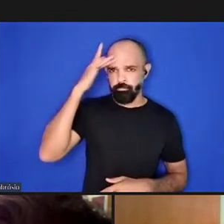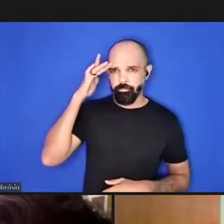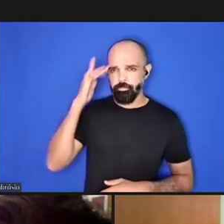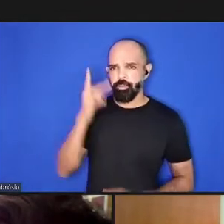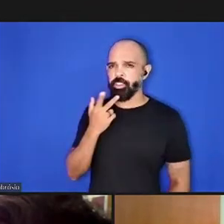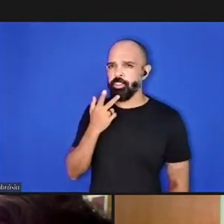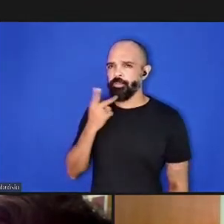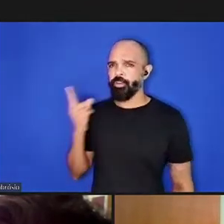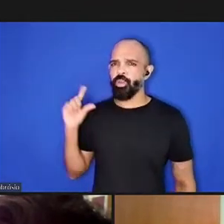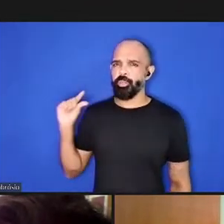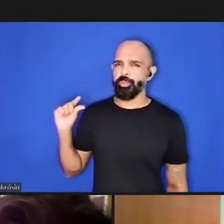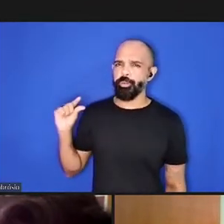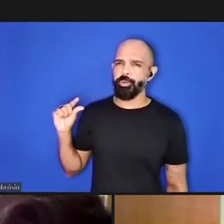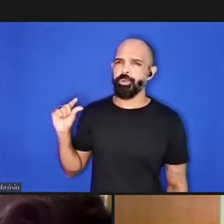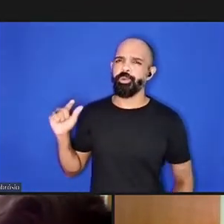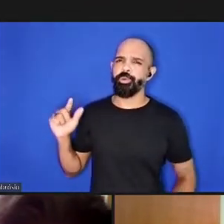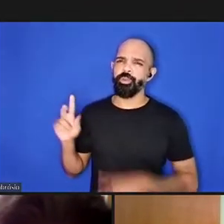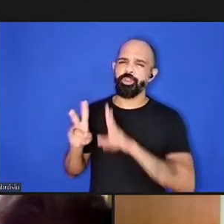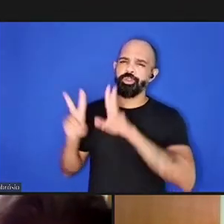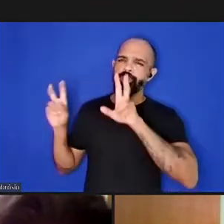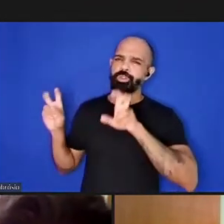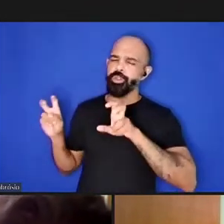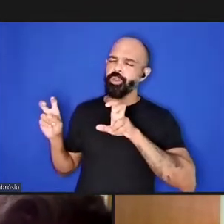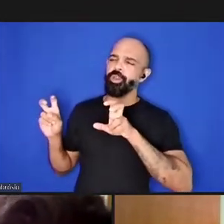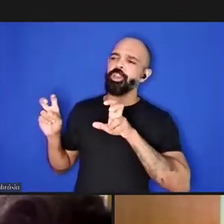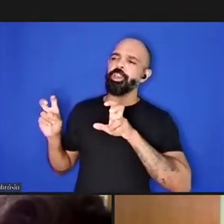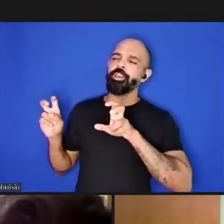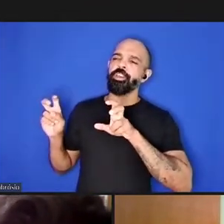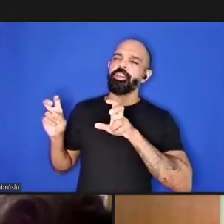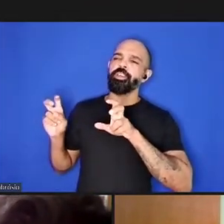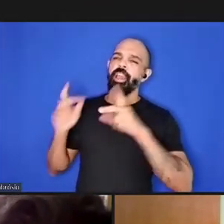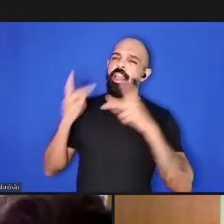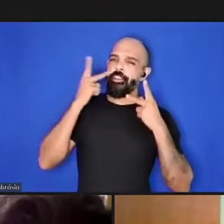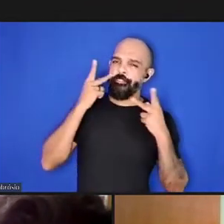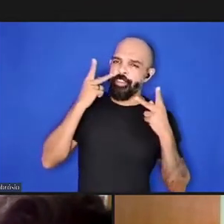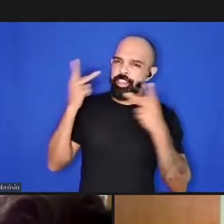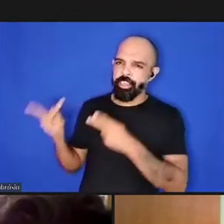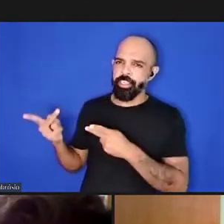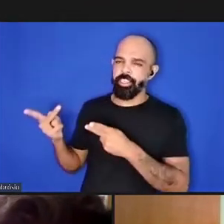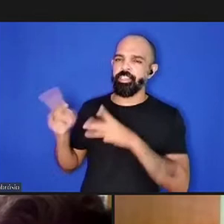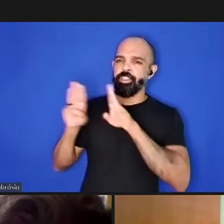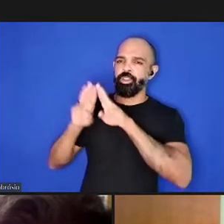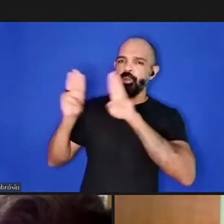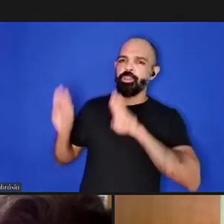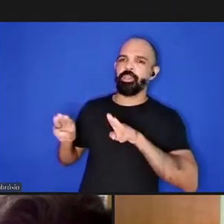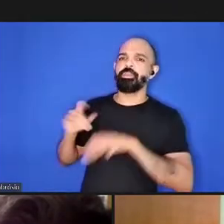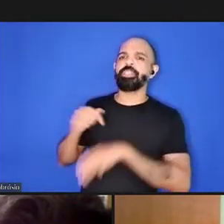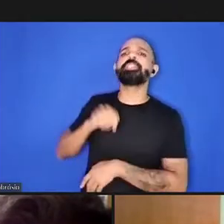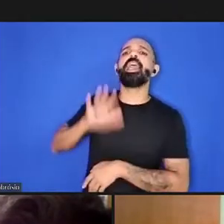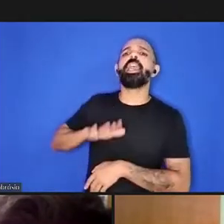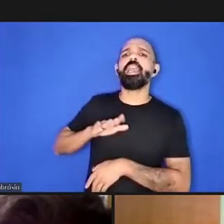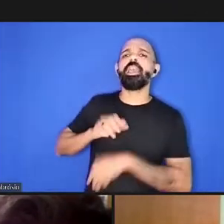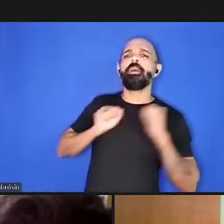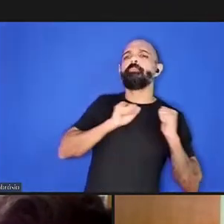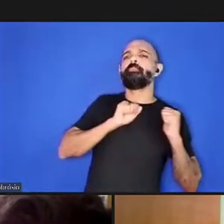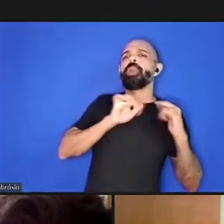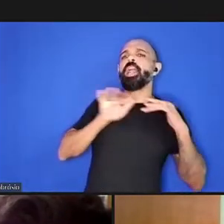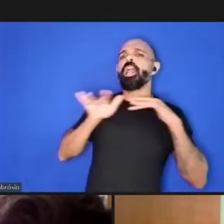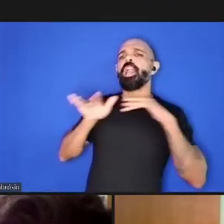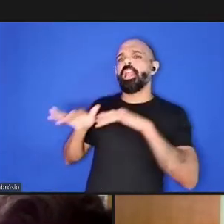pouco sobre as visitas do museu, mas quem são essas pessoas?